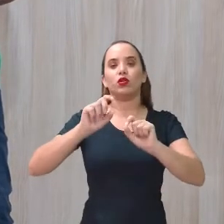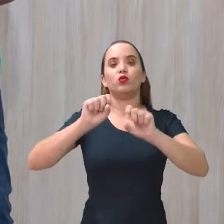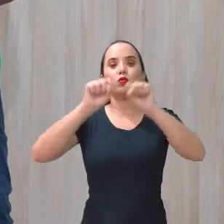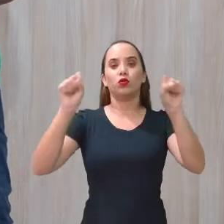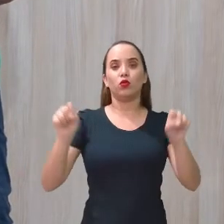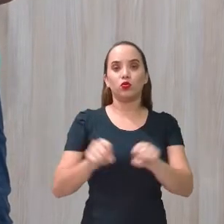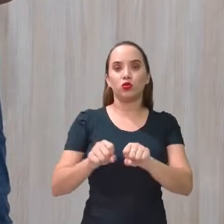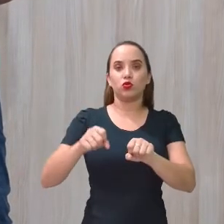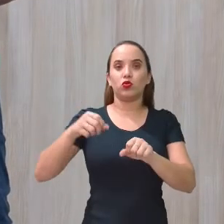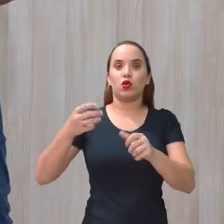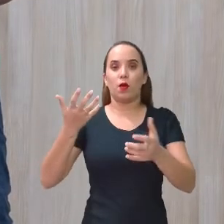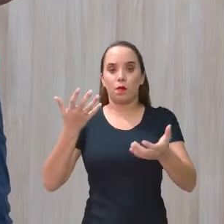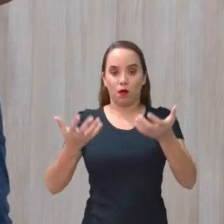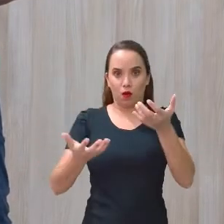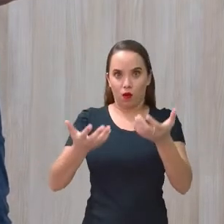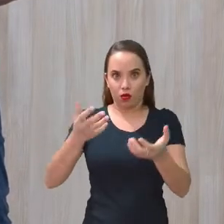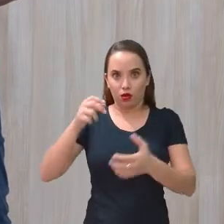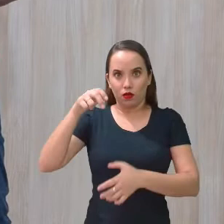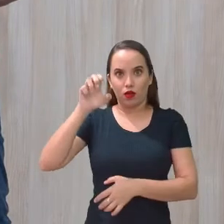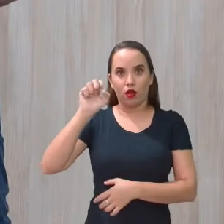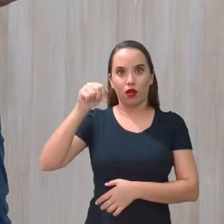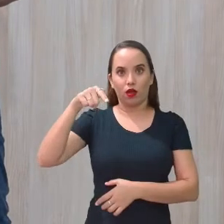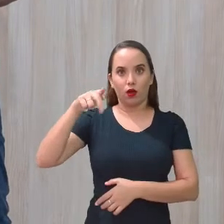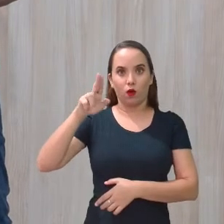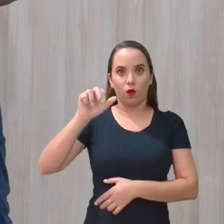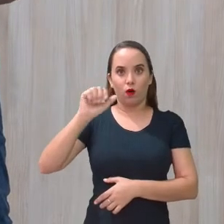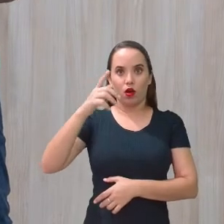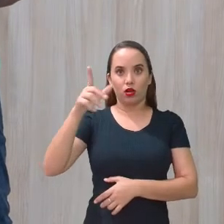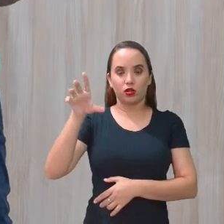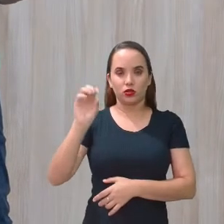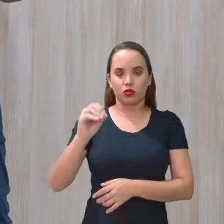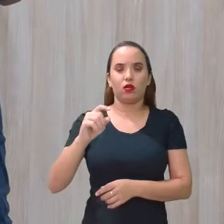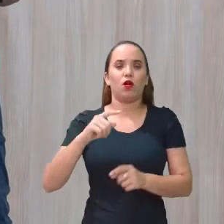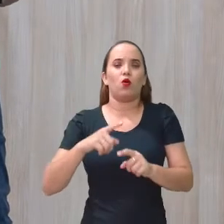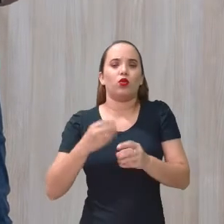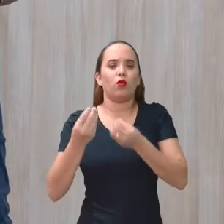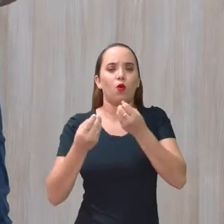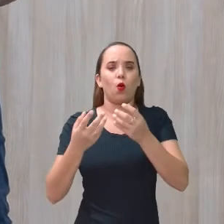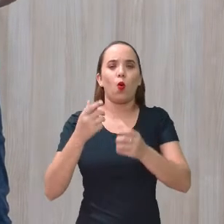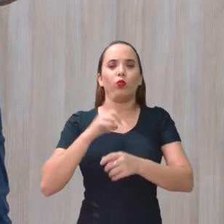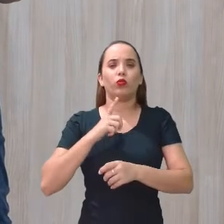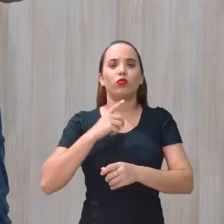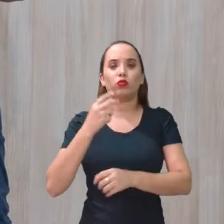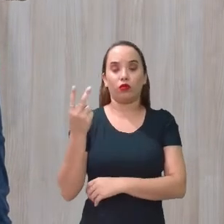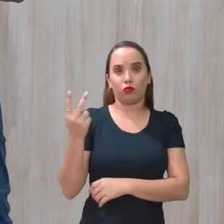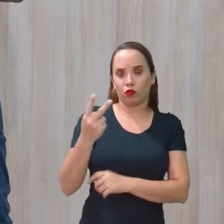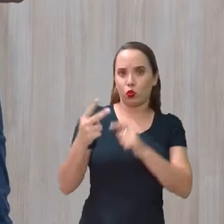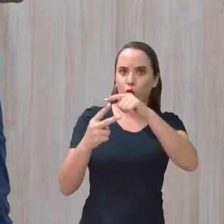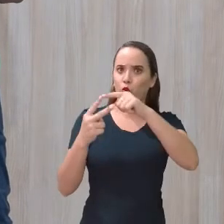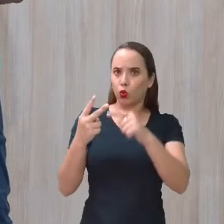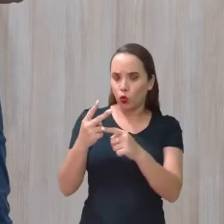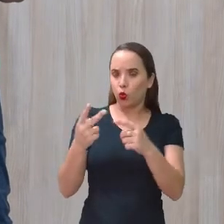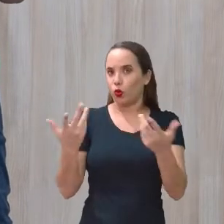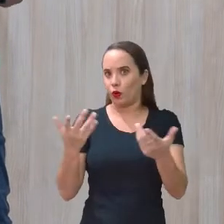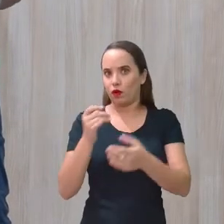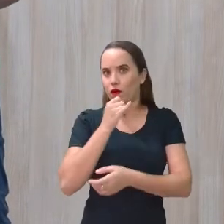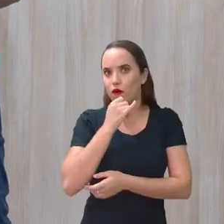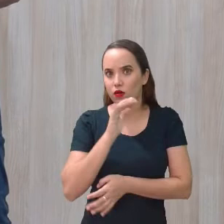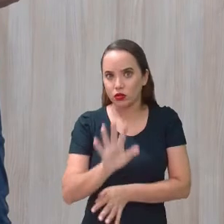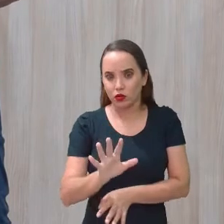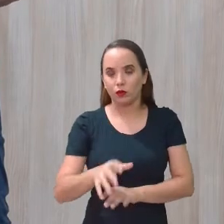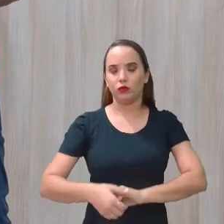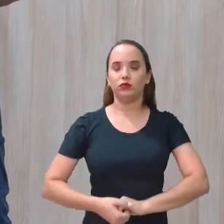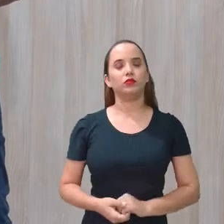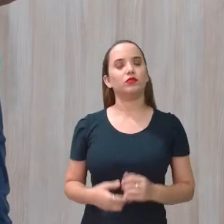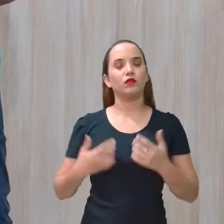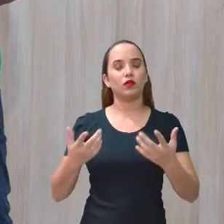gente pensa mais de uma equação ao mesmo tempo. No caso, a gente vai ficar especificamente com duas equações e a gente vai